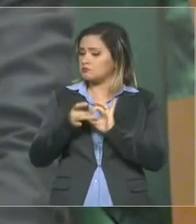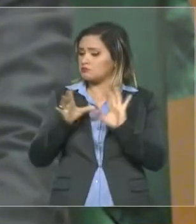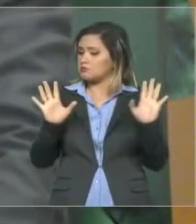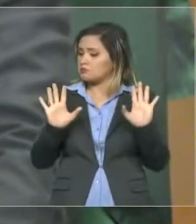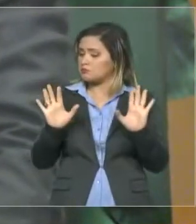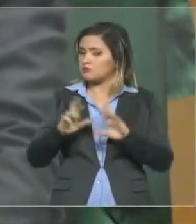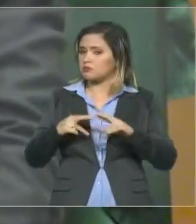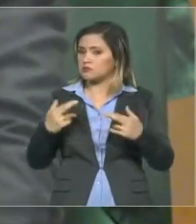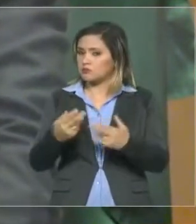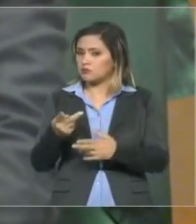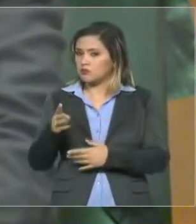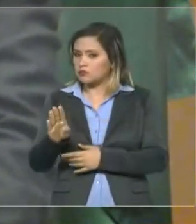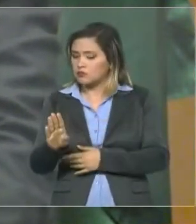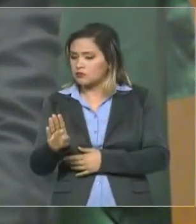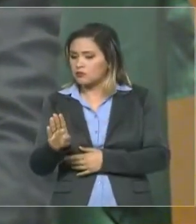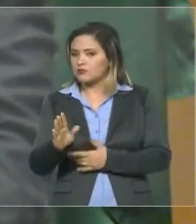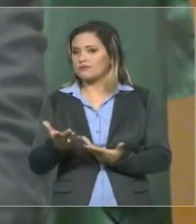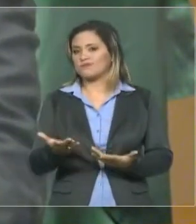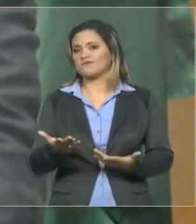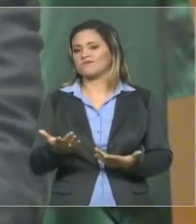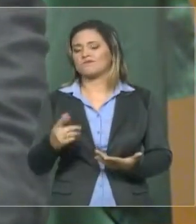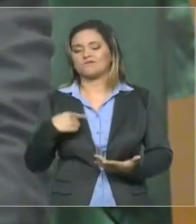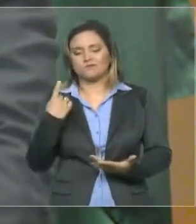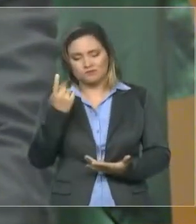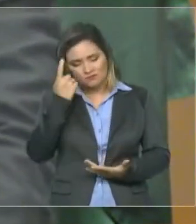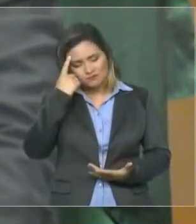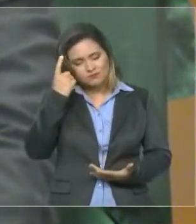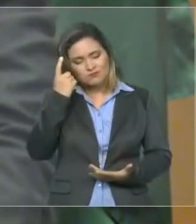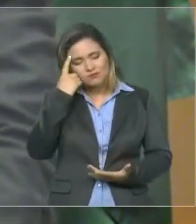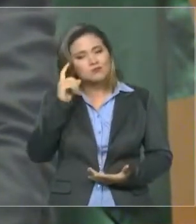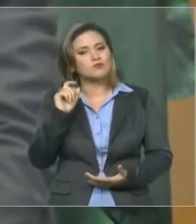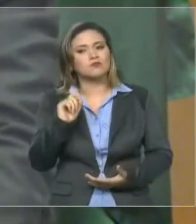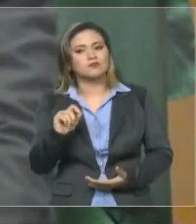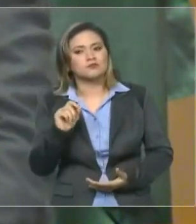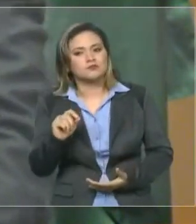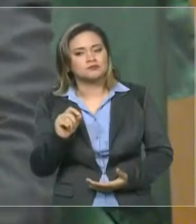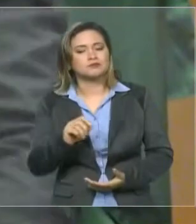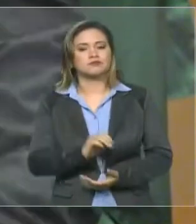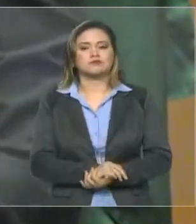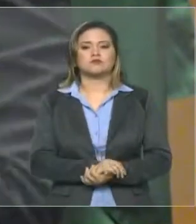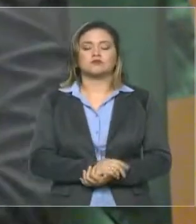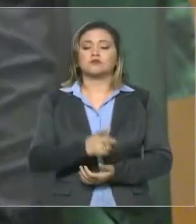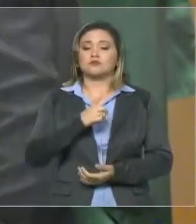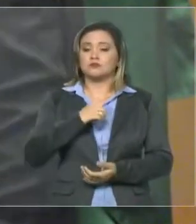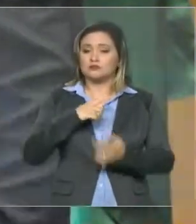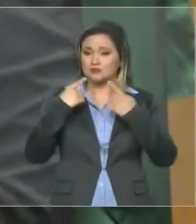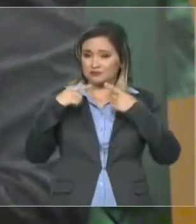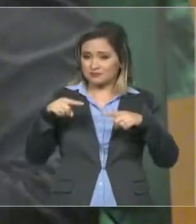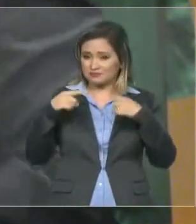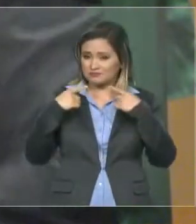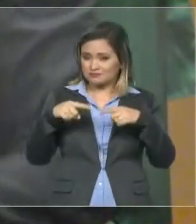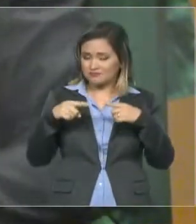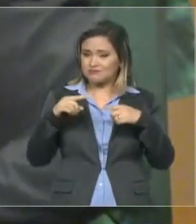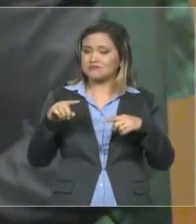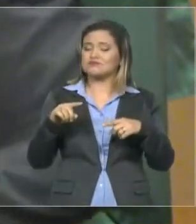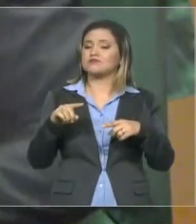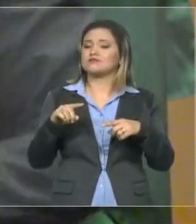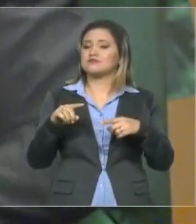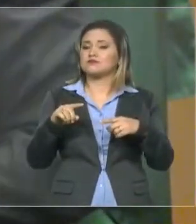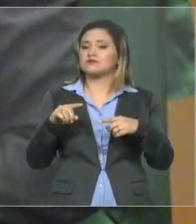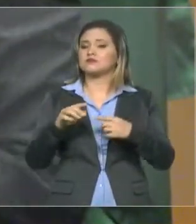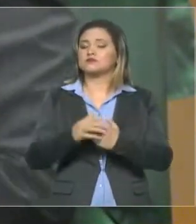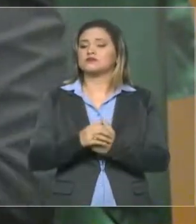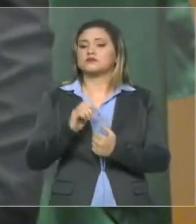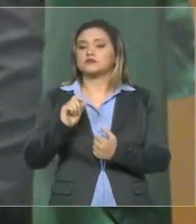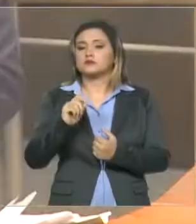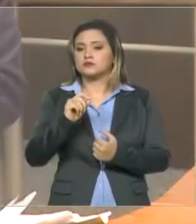pública. Então, tudo nos faz levar, e nós temos denúncias anônimas que nos faz levar, que o prefeito